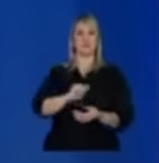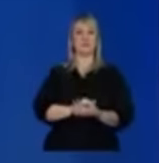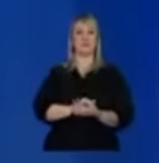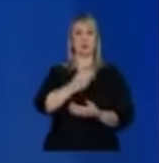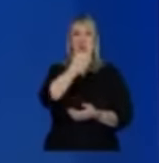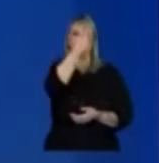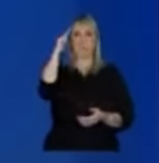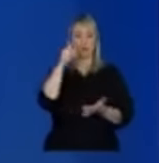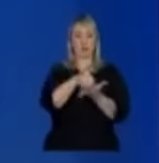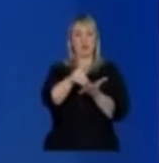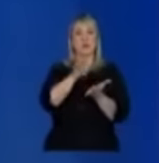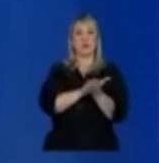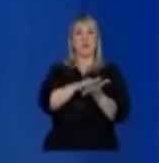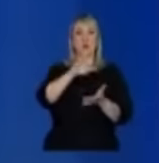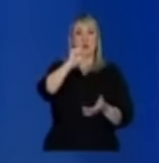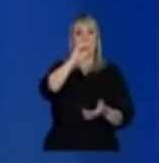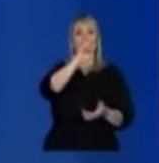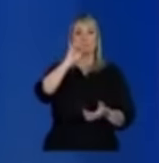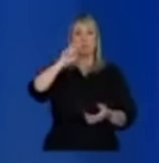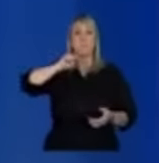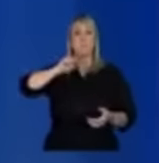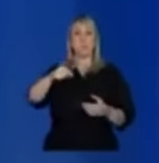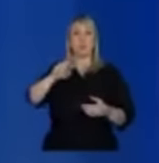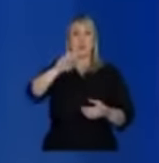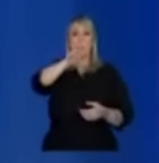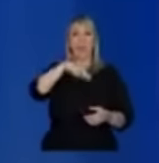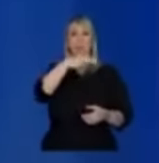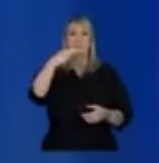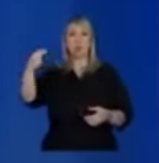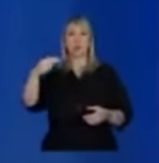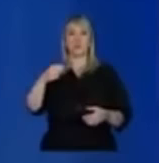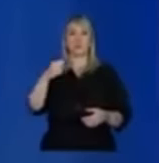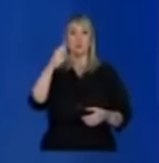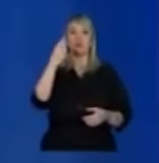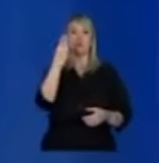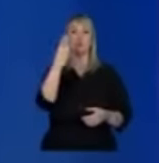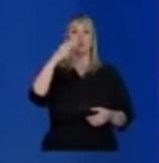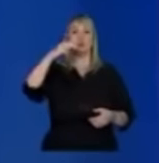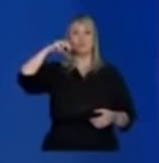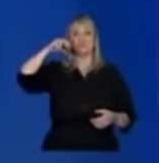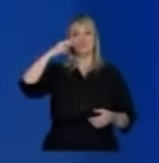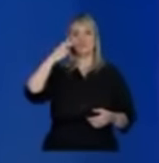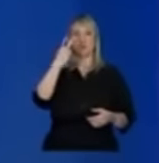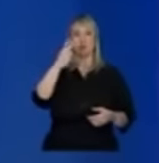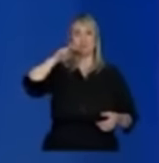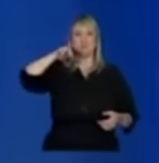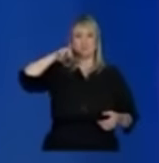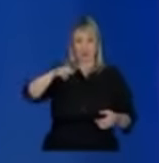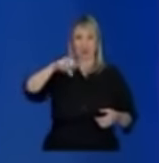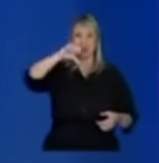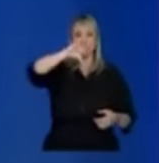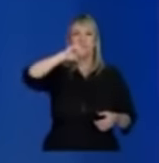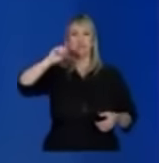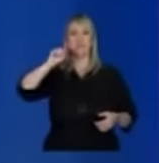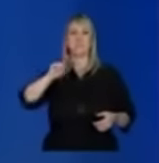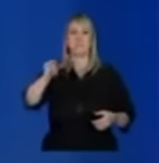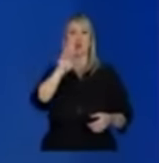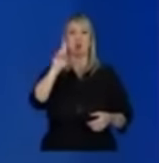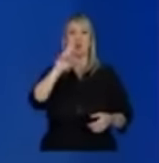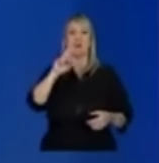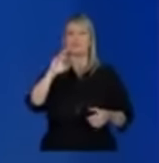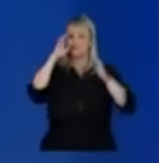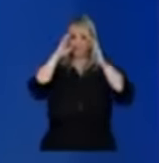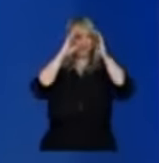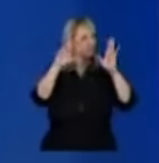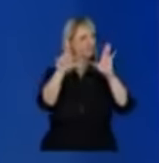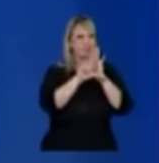O Uber foi multado em 800 mil euros, 2 milhões e 900 mil reais. Eles continuam desrespeitando a legislação